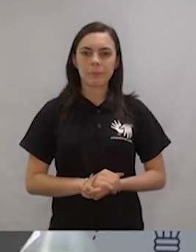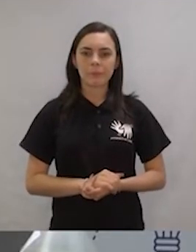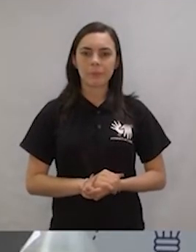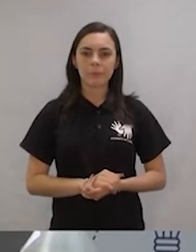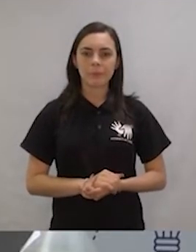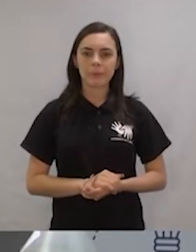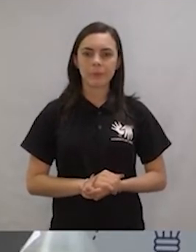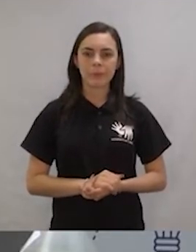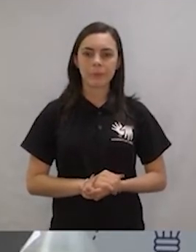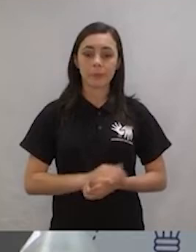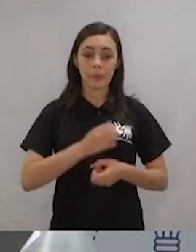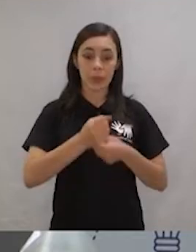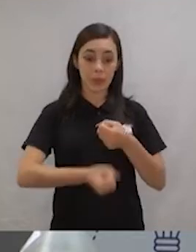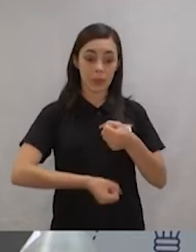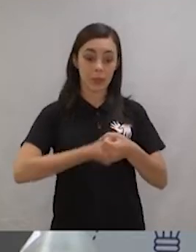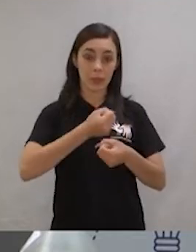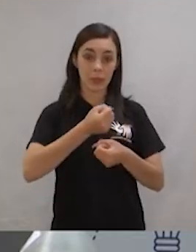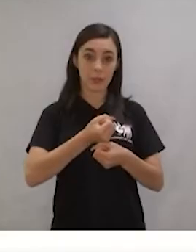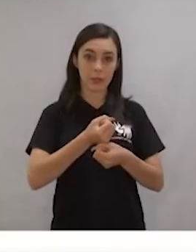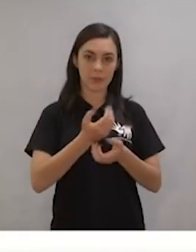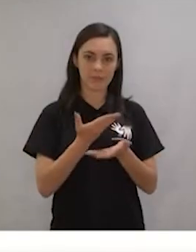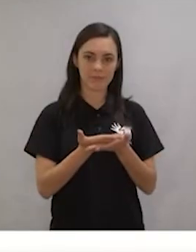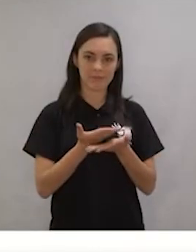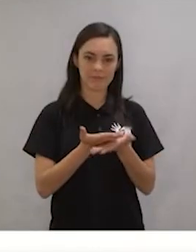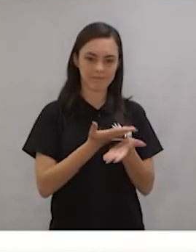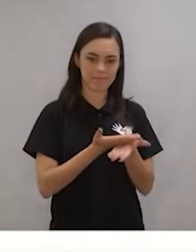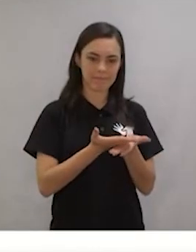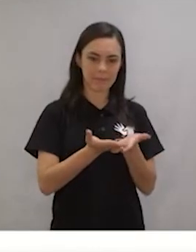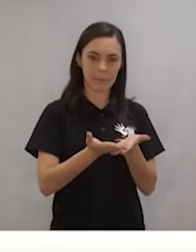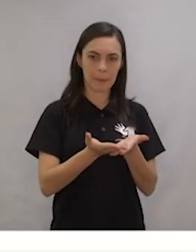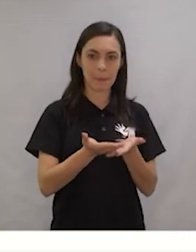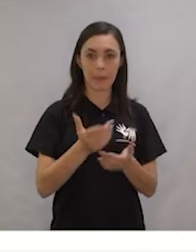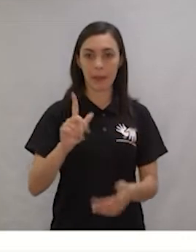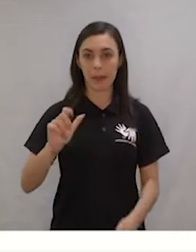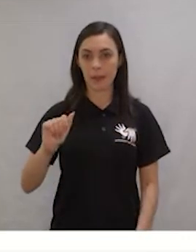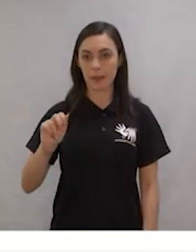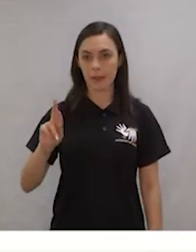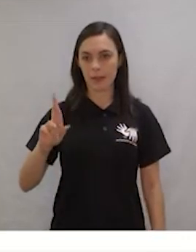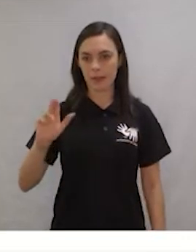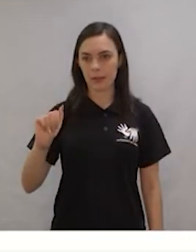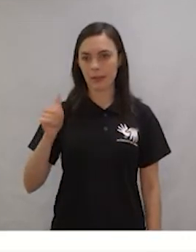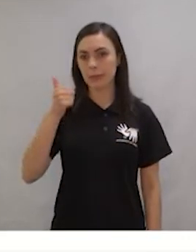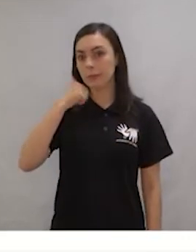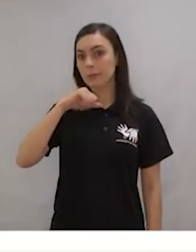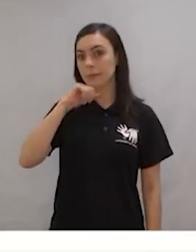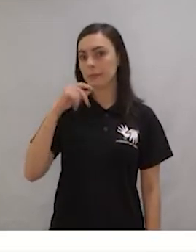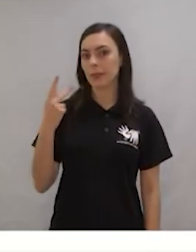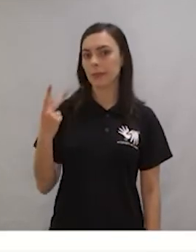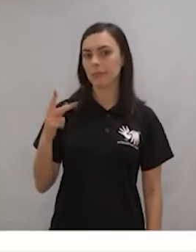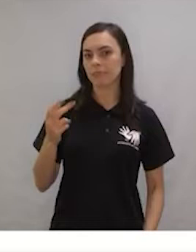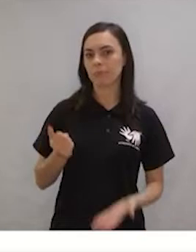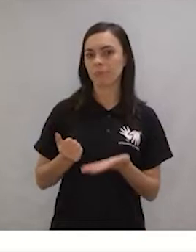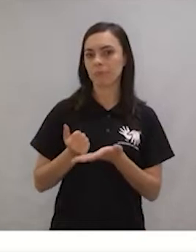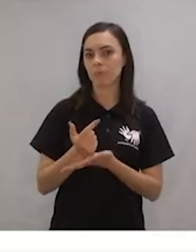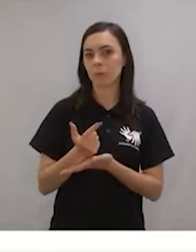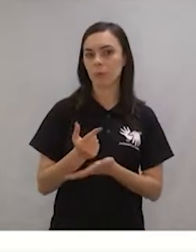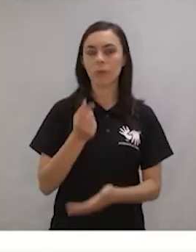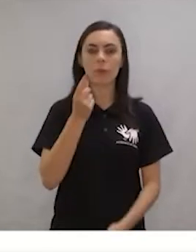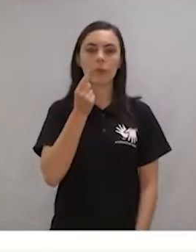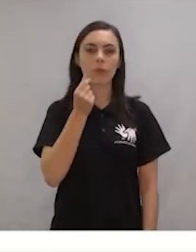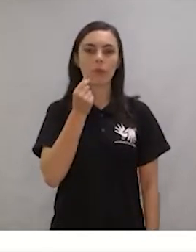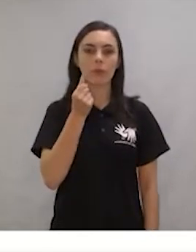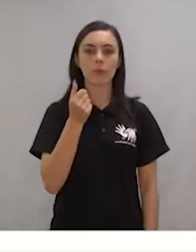No início do ano letivo, a mãe de Laura comprou para ela